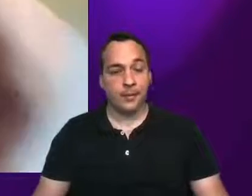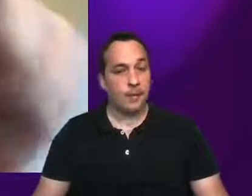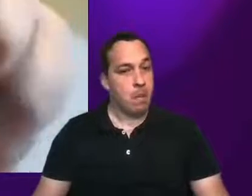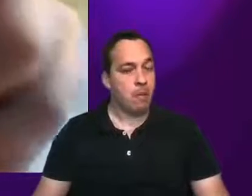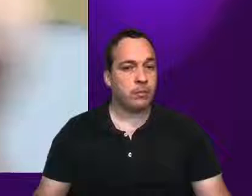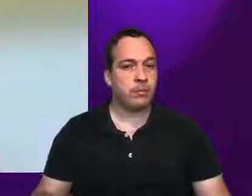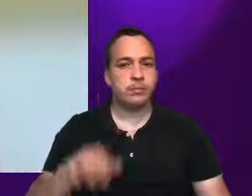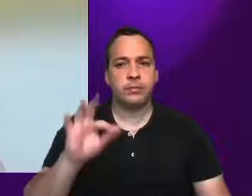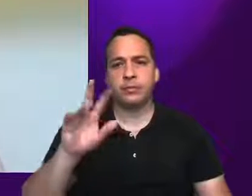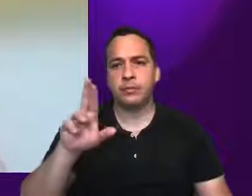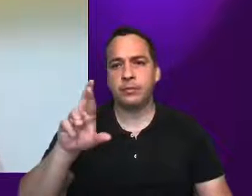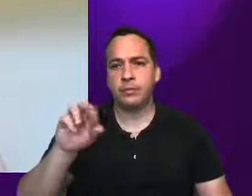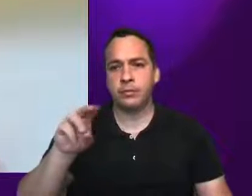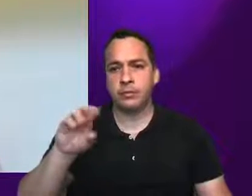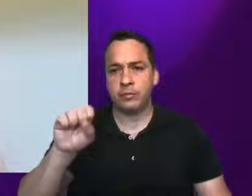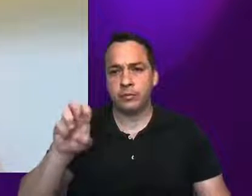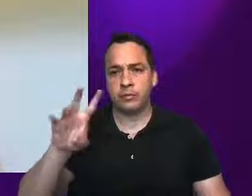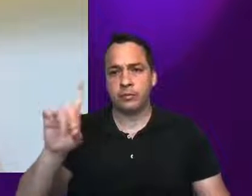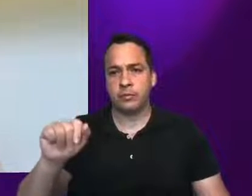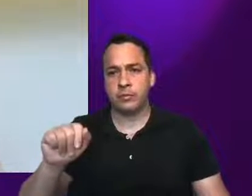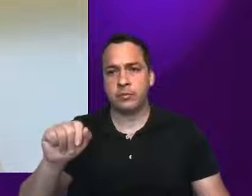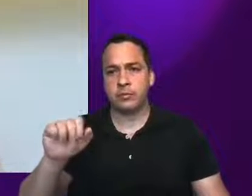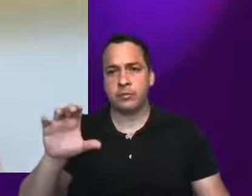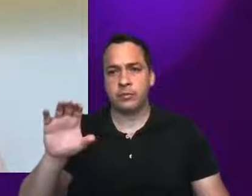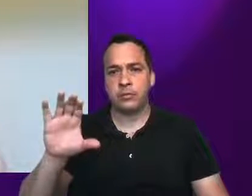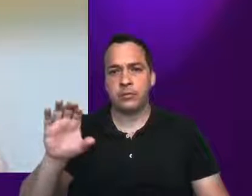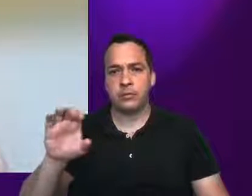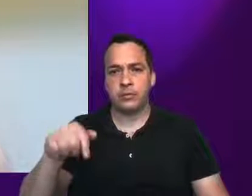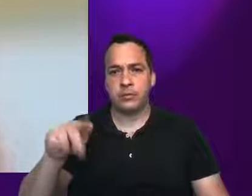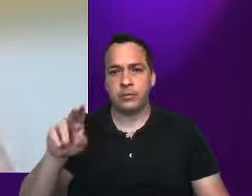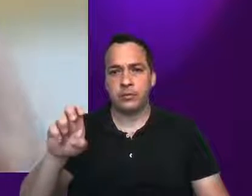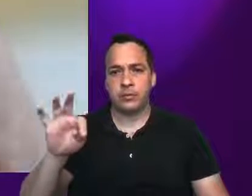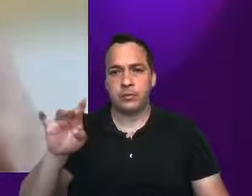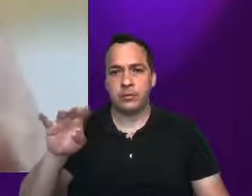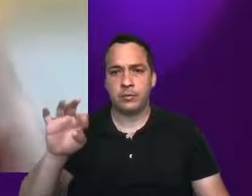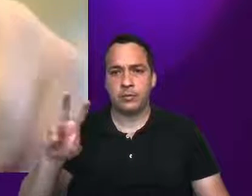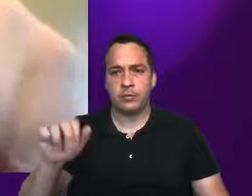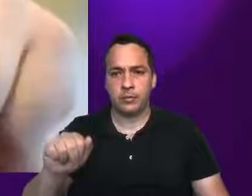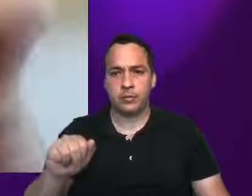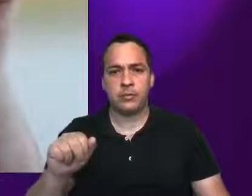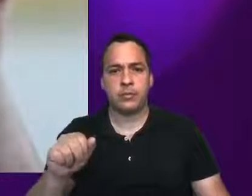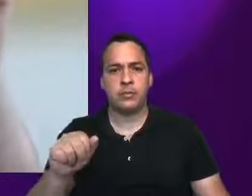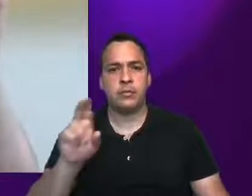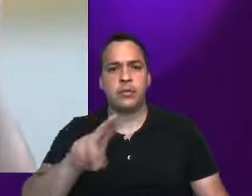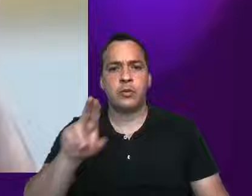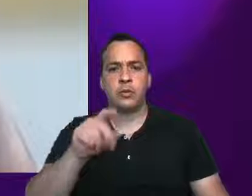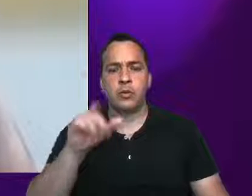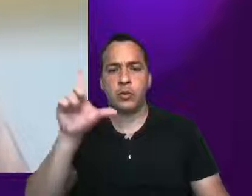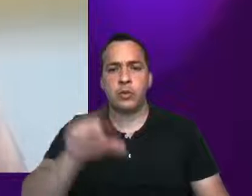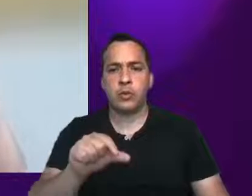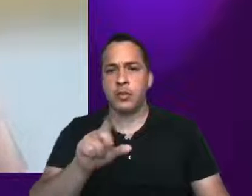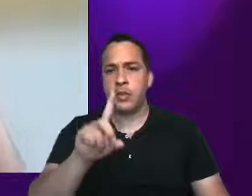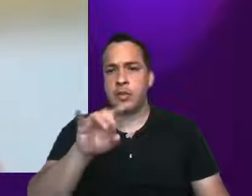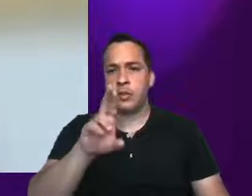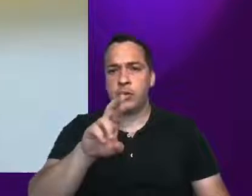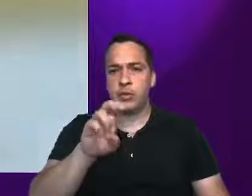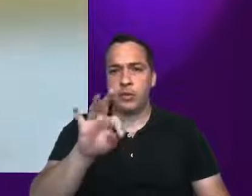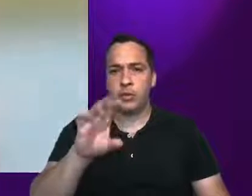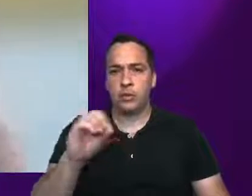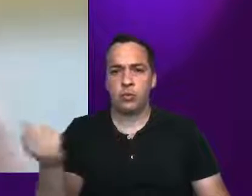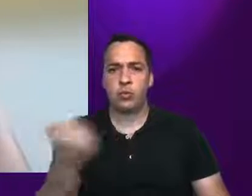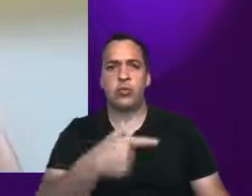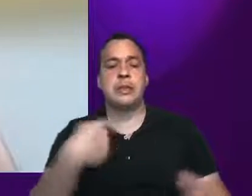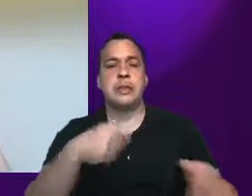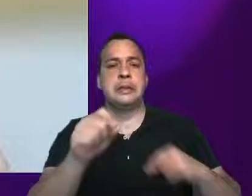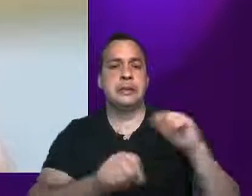coisas que o intensivista faz menos do que os médicos especialistas. A gente sempre usa menos quetiapina e menos diurético do que deveria usar. A gente fica